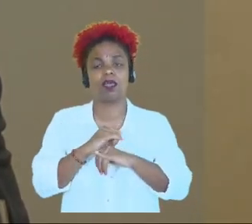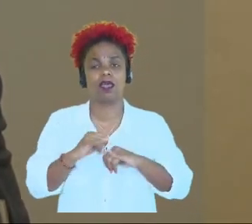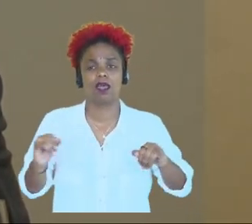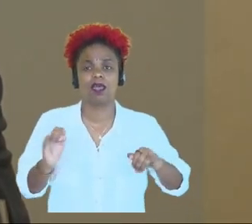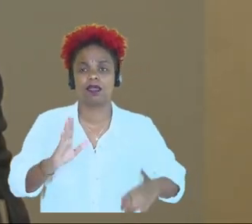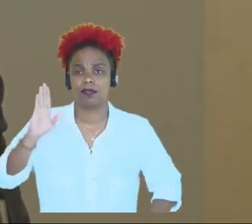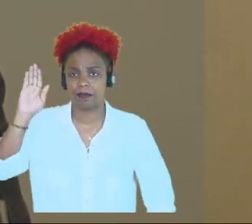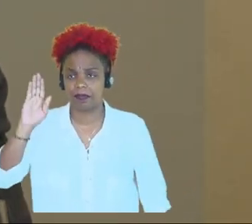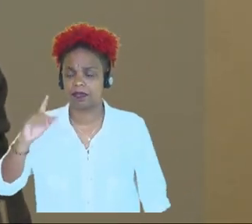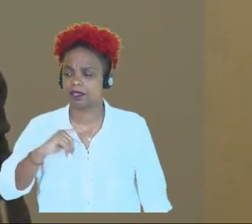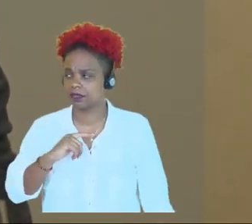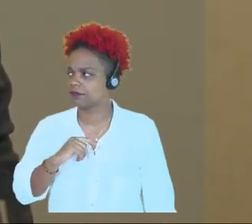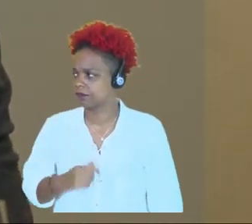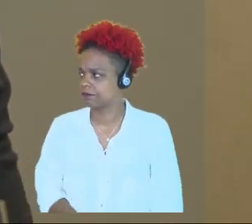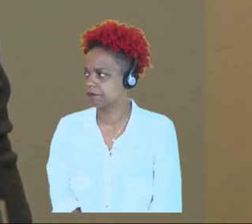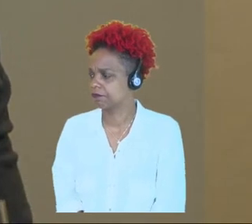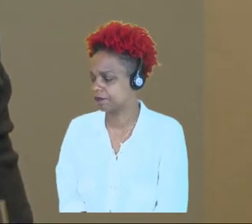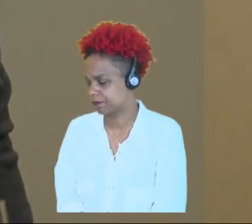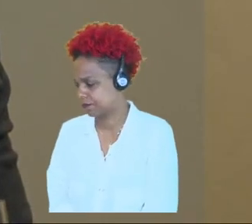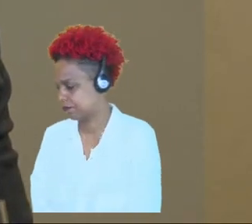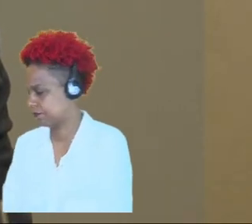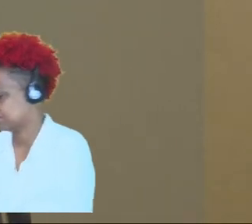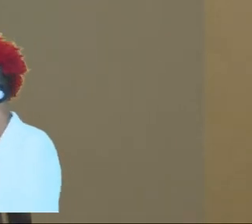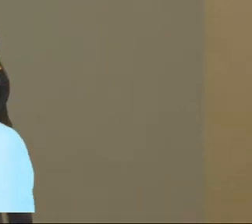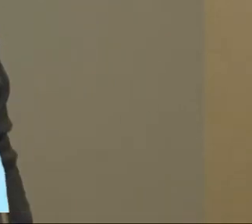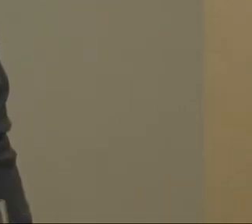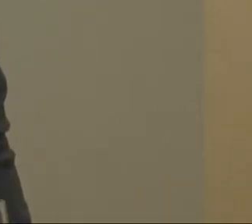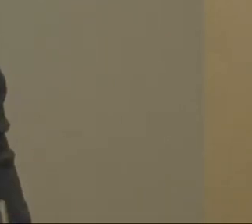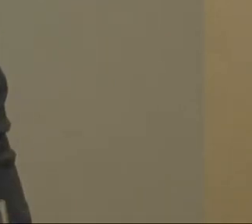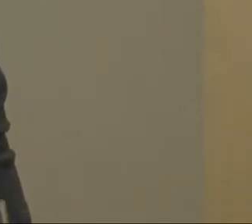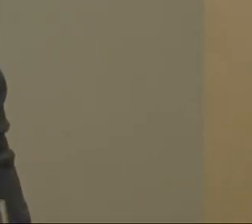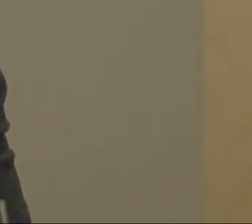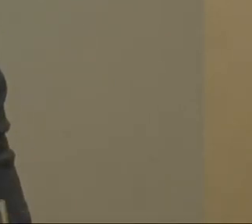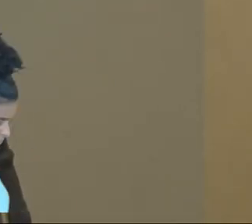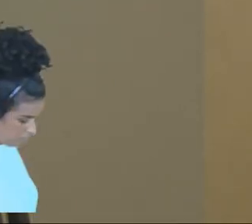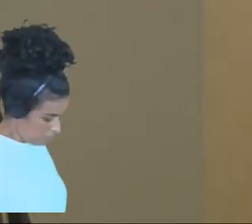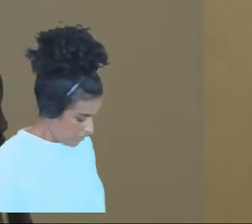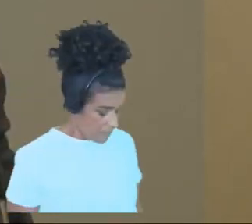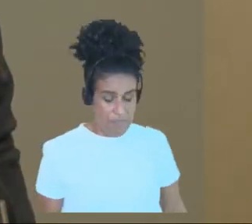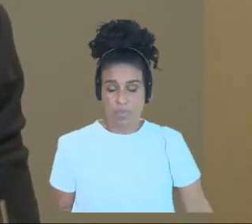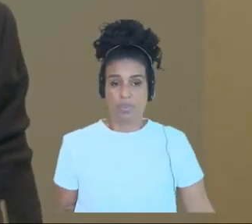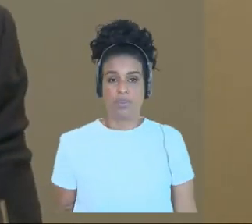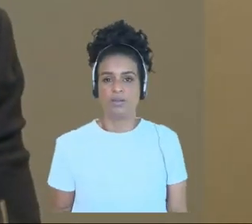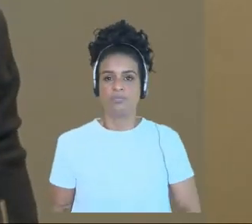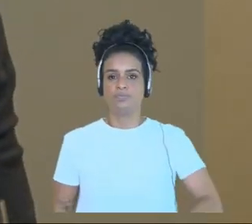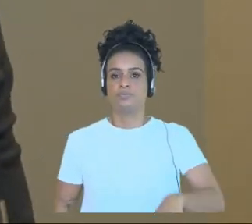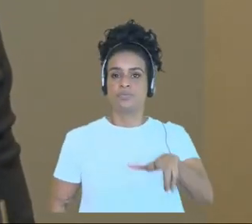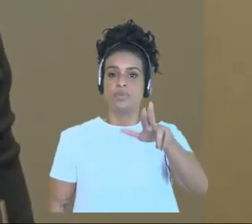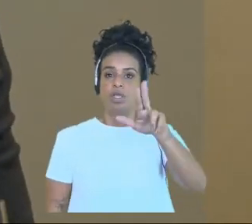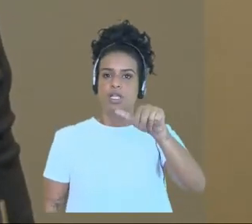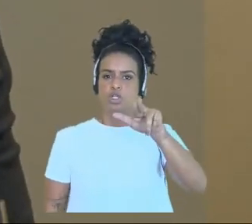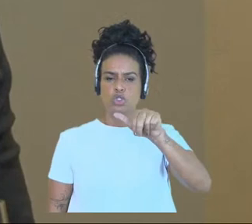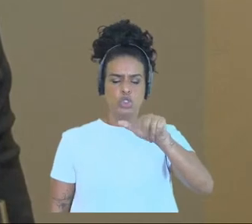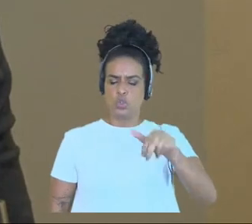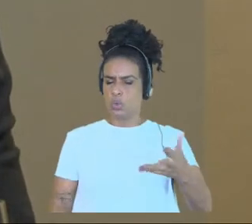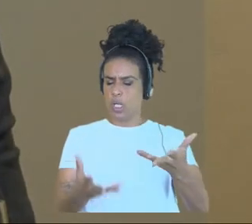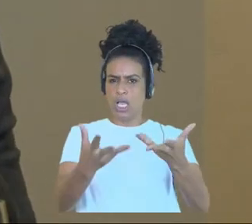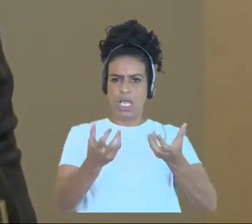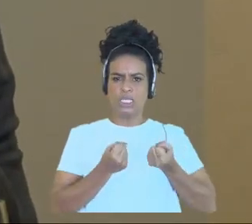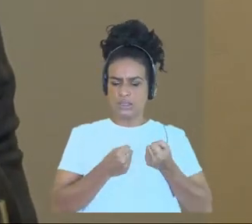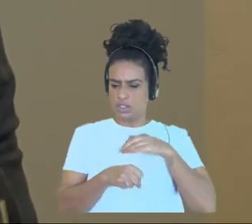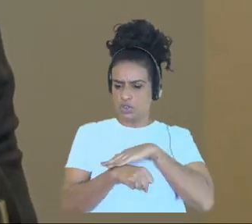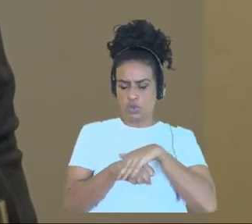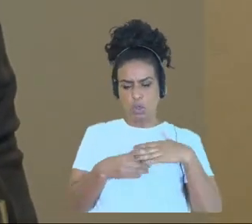presidencial, ele nunca aceitou negociar, fazer concessões e conversar com ninguém. Ainda que tenha conversado, ainda